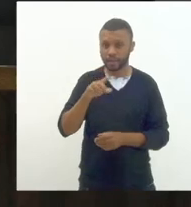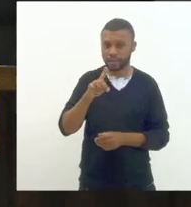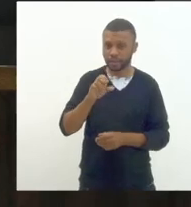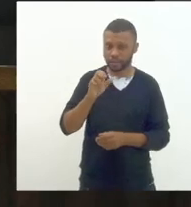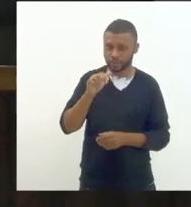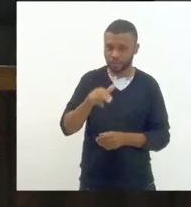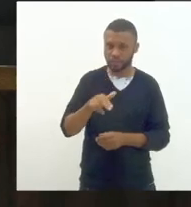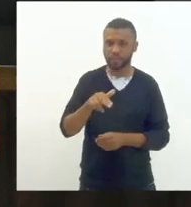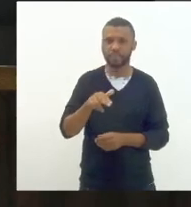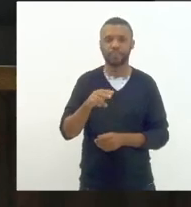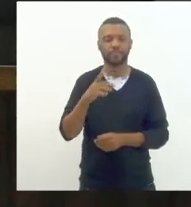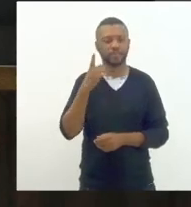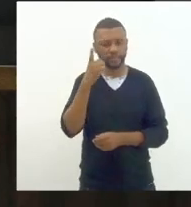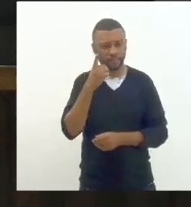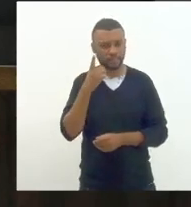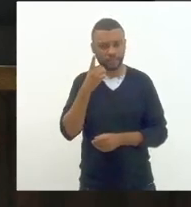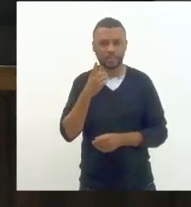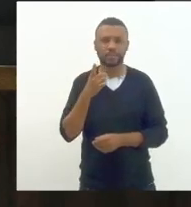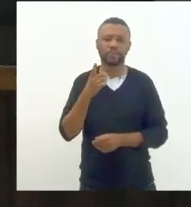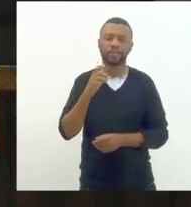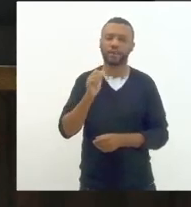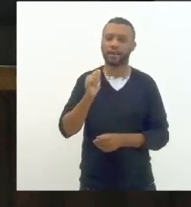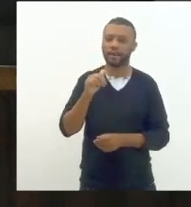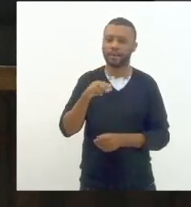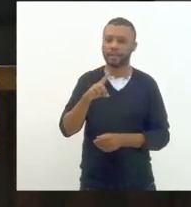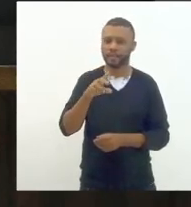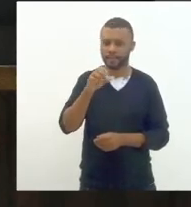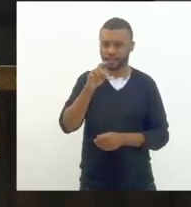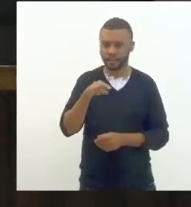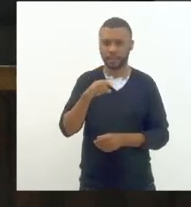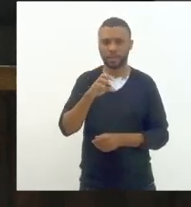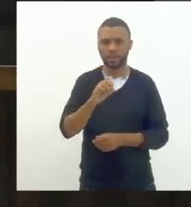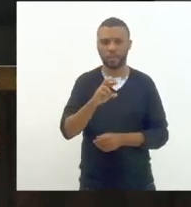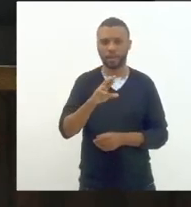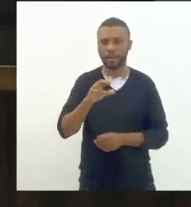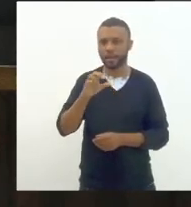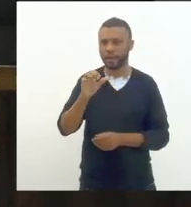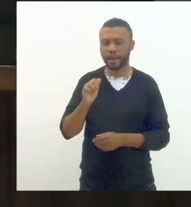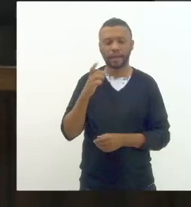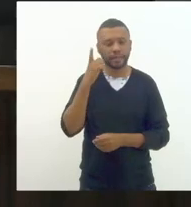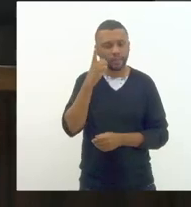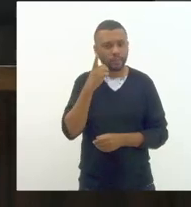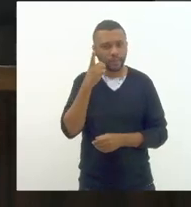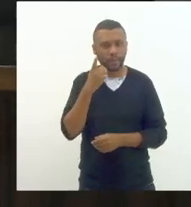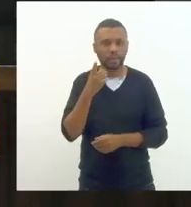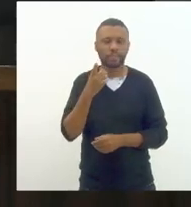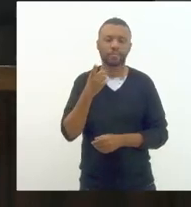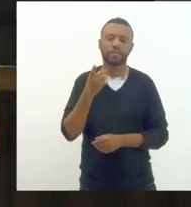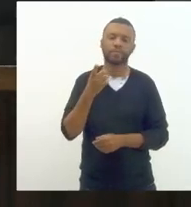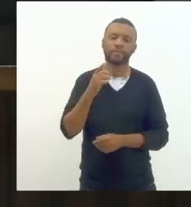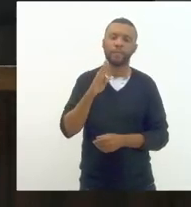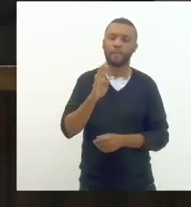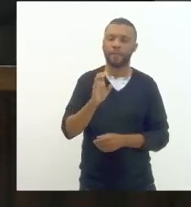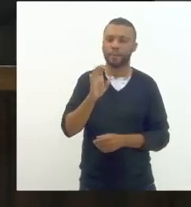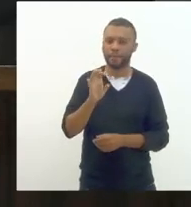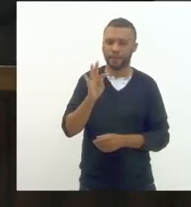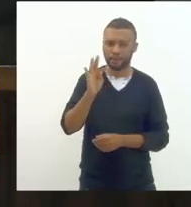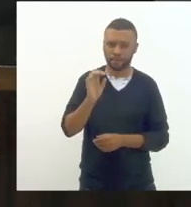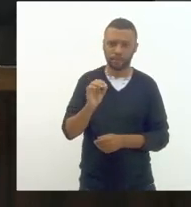Alexandre. Deputado Anderson Alexandre. Deputado André Correia. Deputado André Correia. Deputado